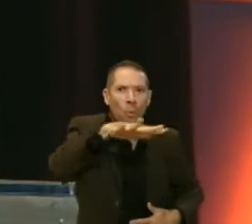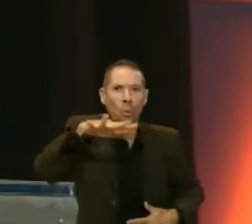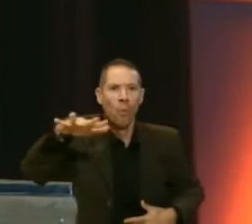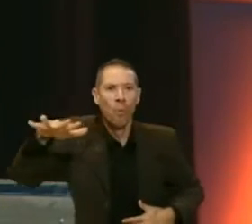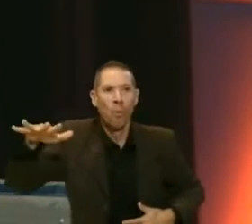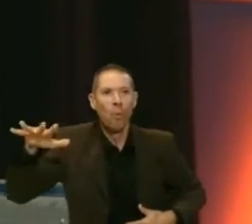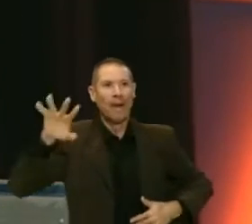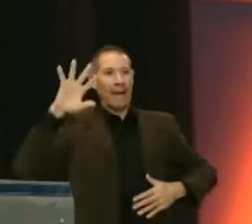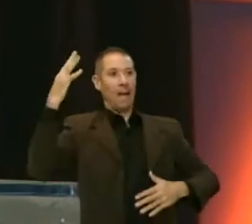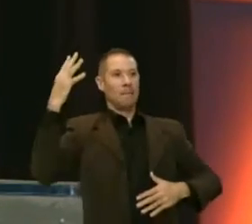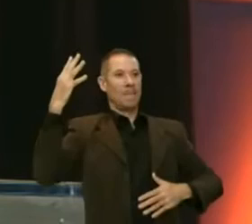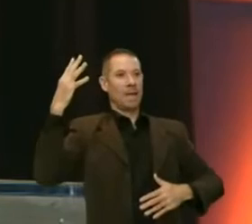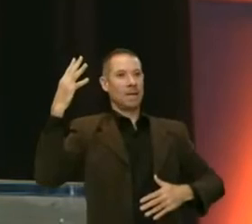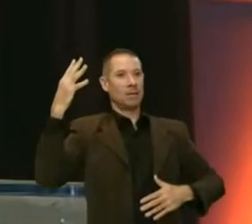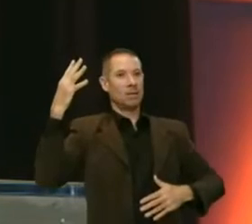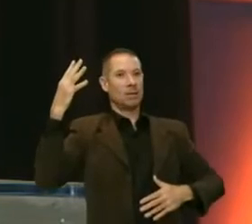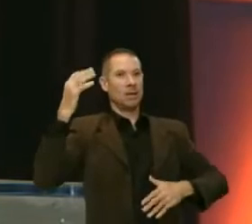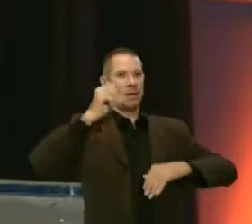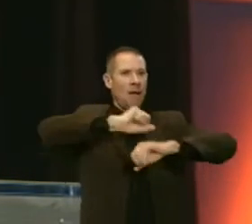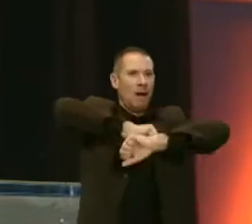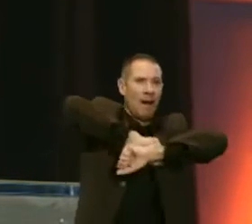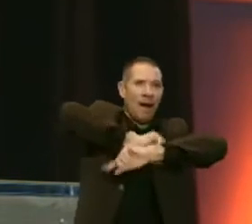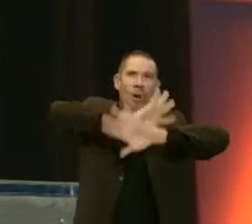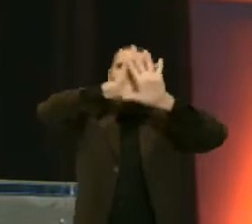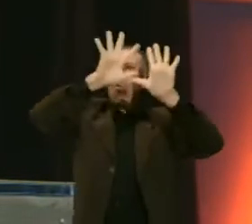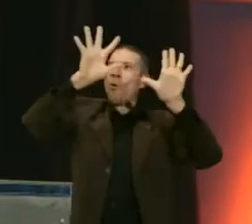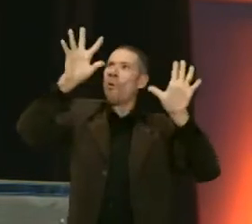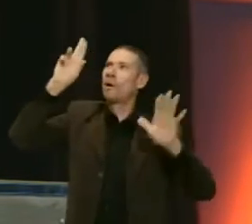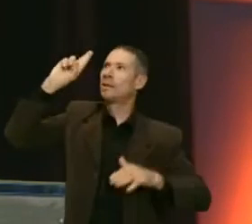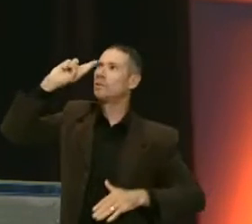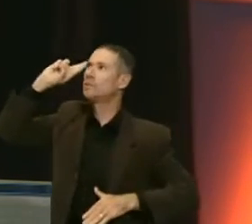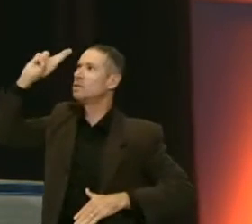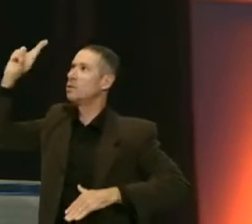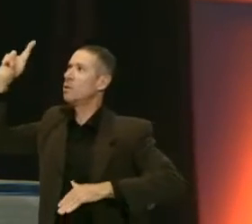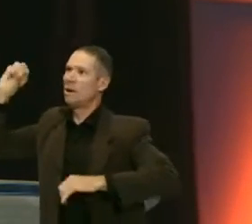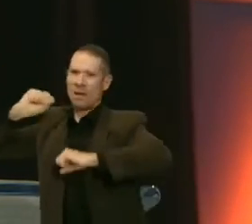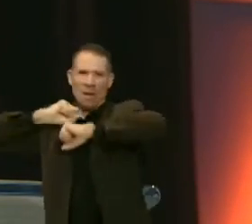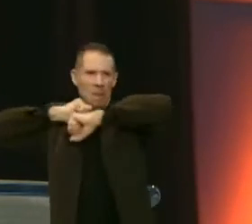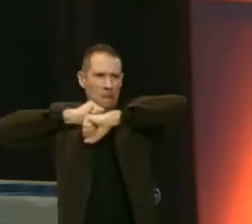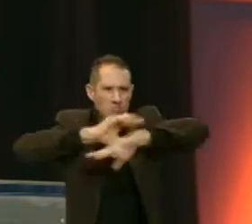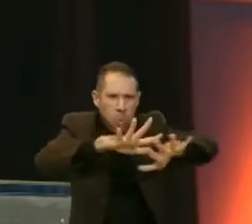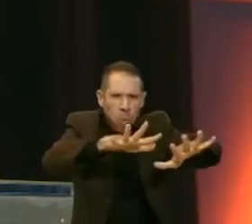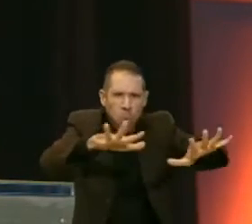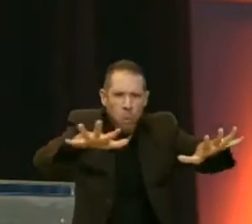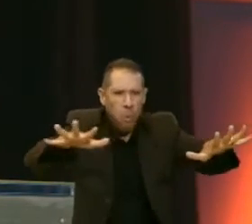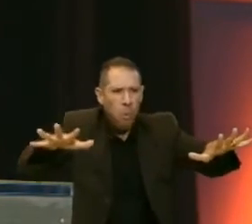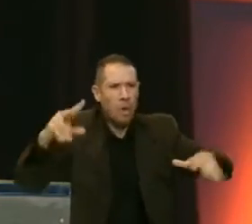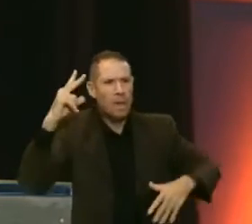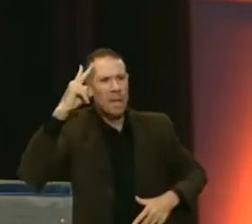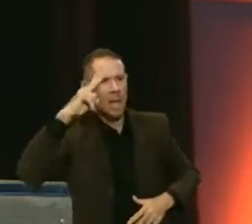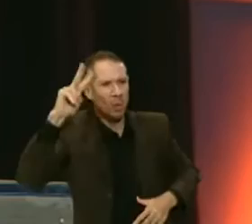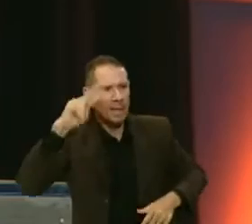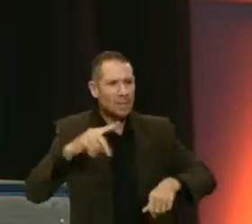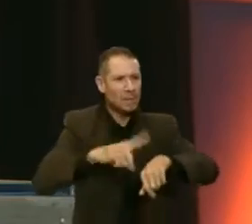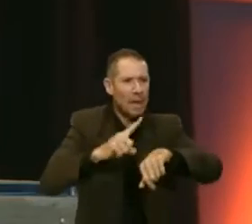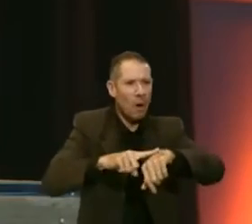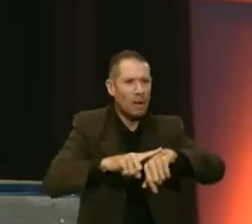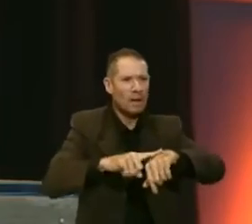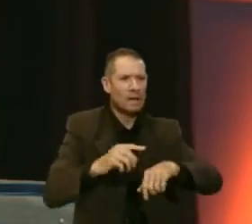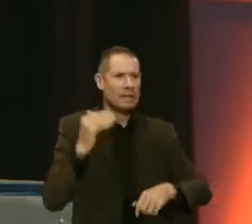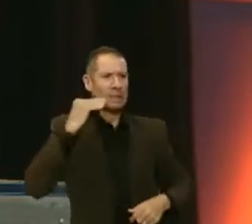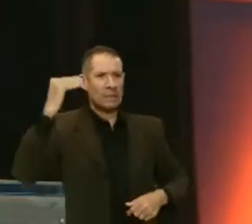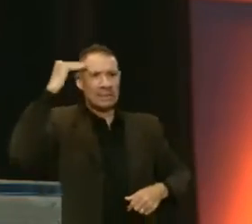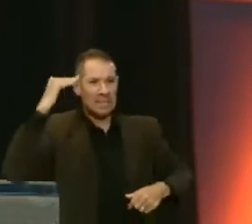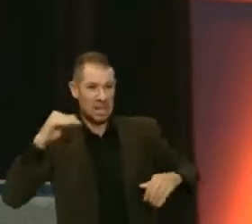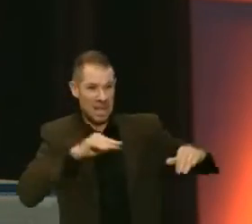De repente, a glória do Senhor se manifestou naquele lugar. Eu lembro, na hora do apelo, os meninos vinham